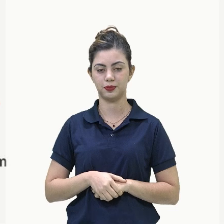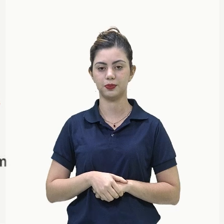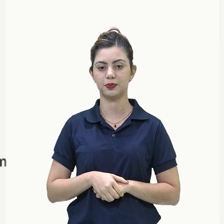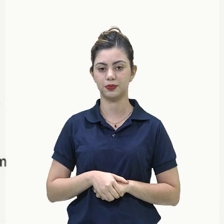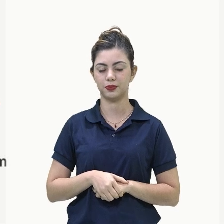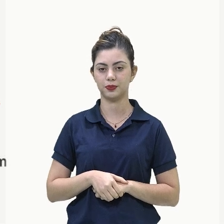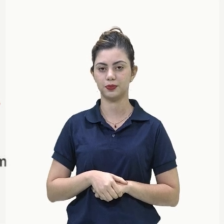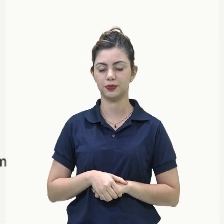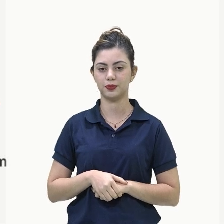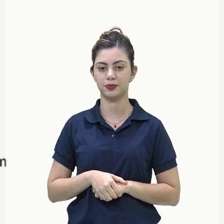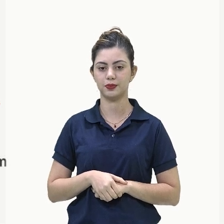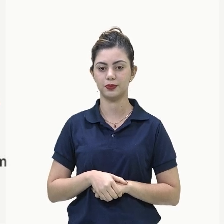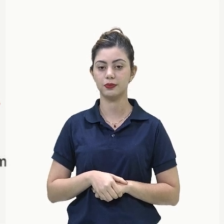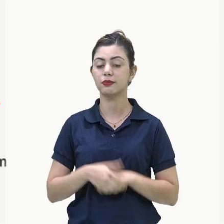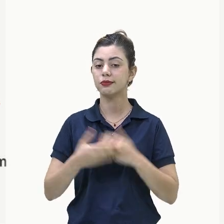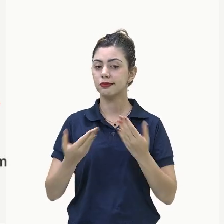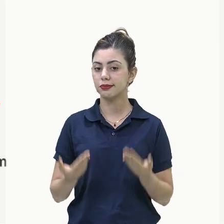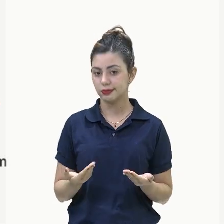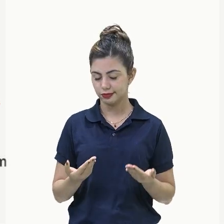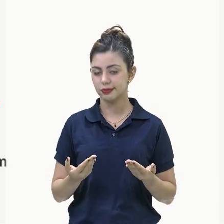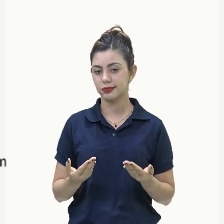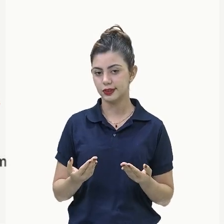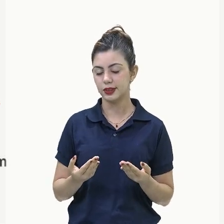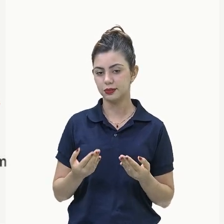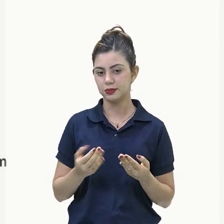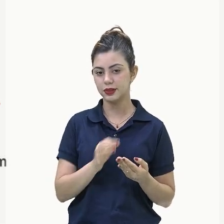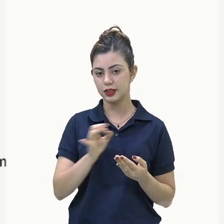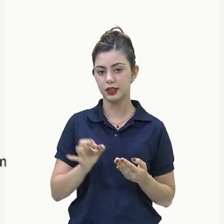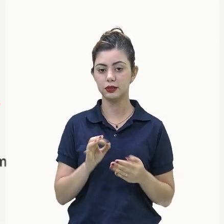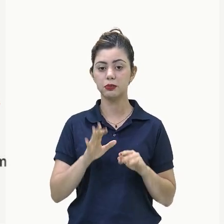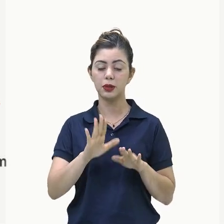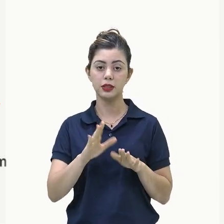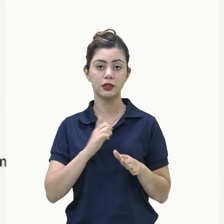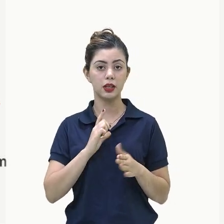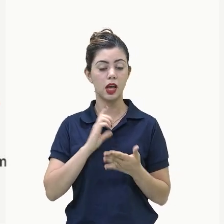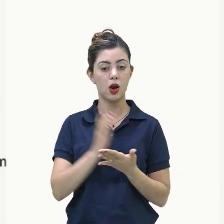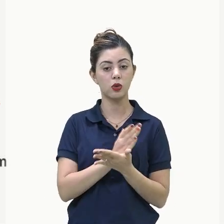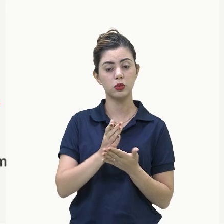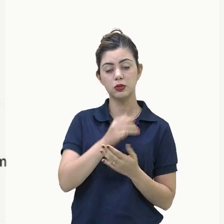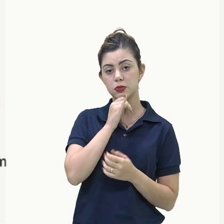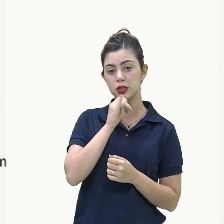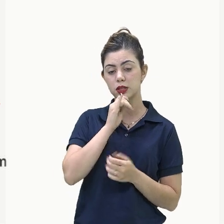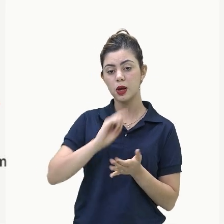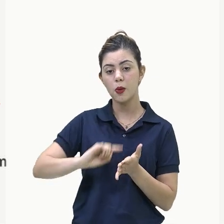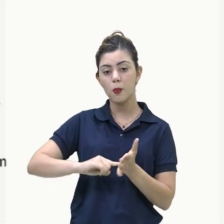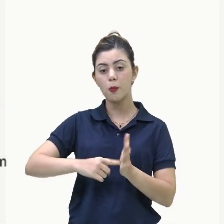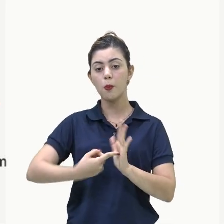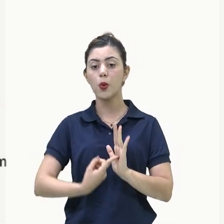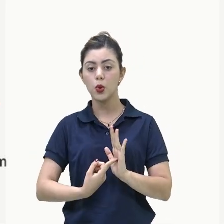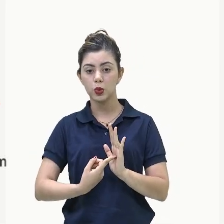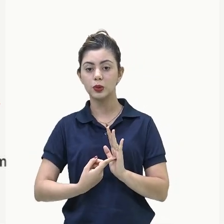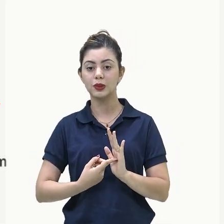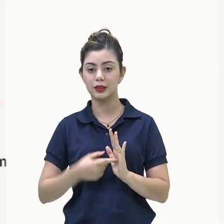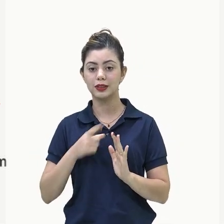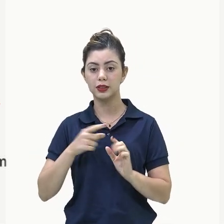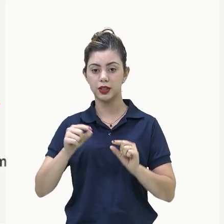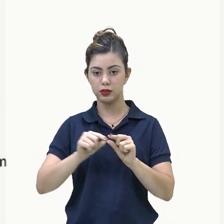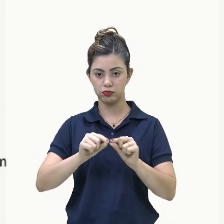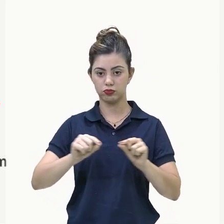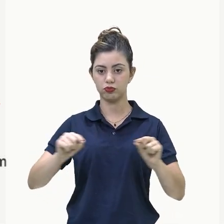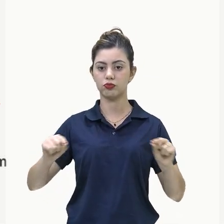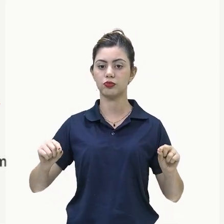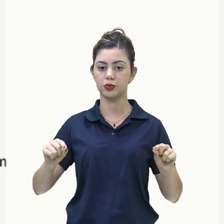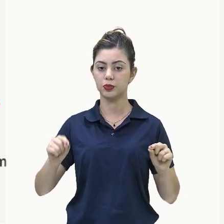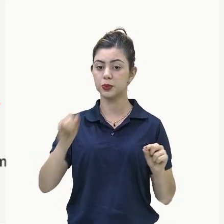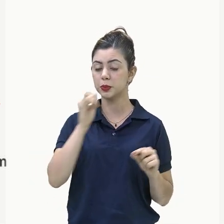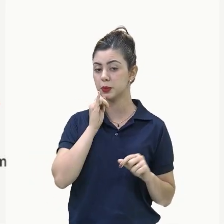ponto C. E existem aqueles casos em que o ponto está localizado sobre o eixo, Como é o